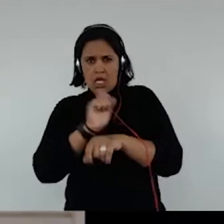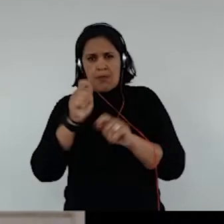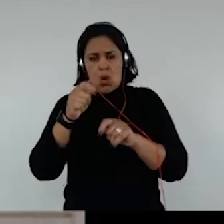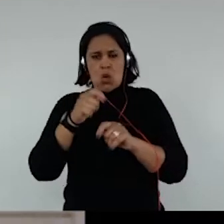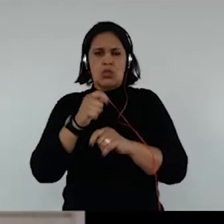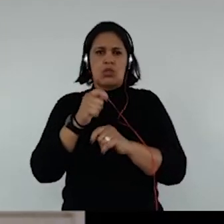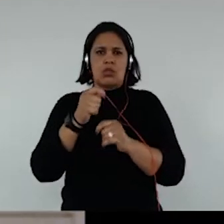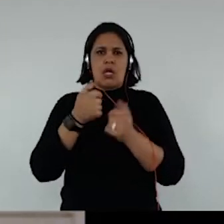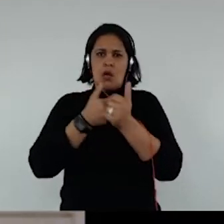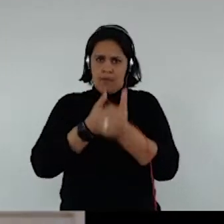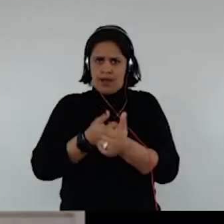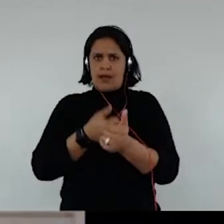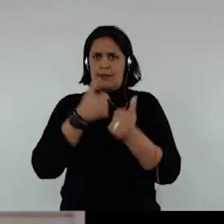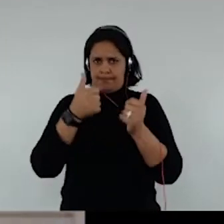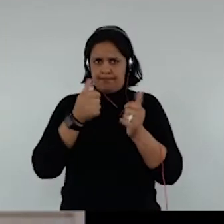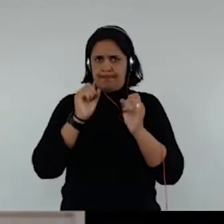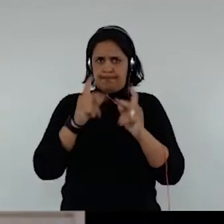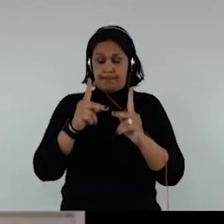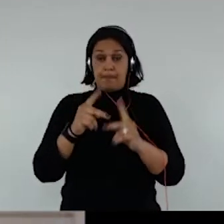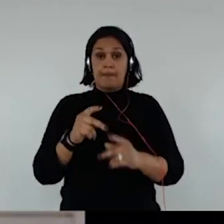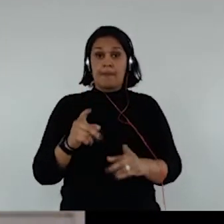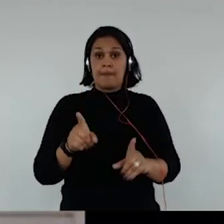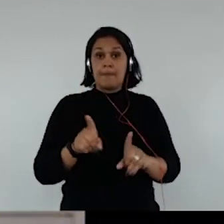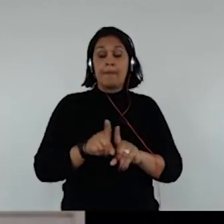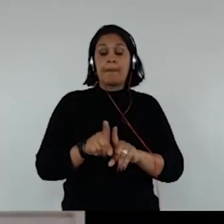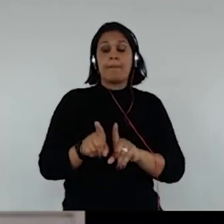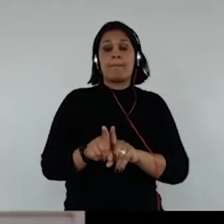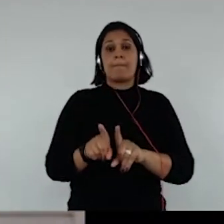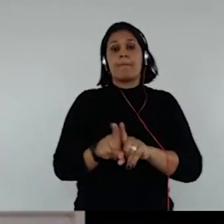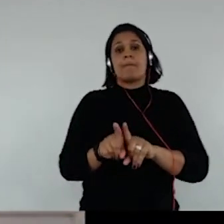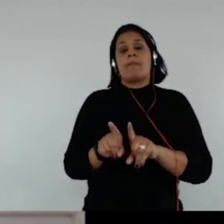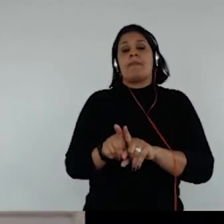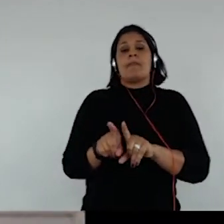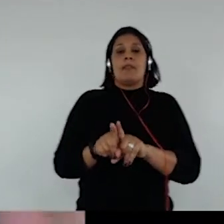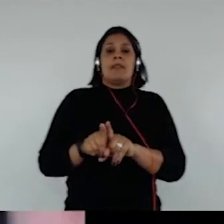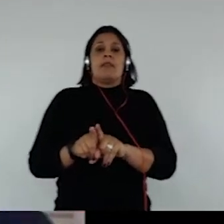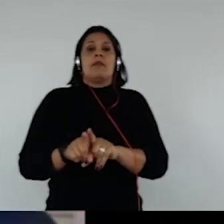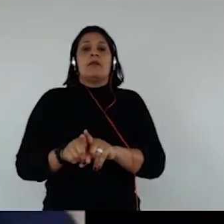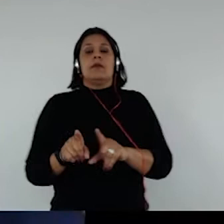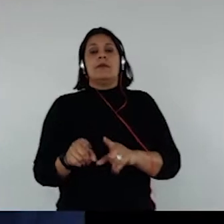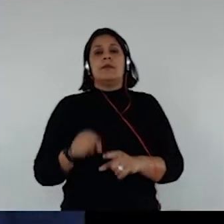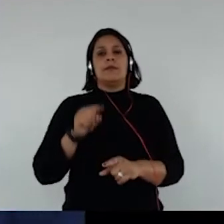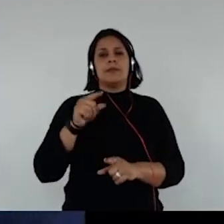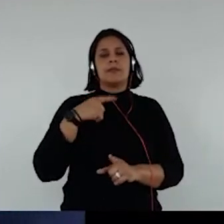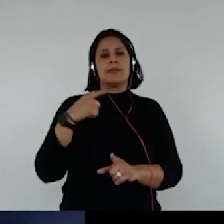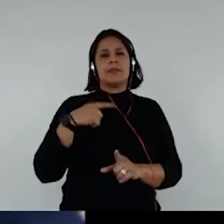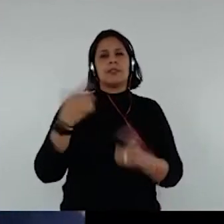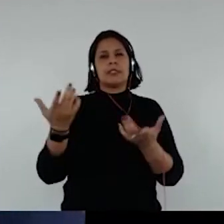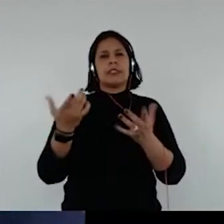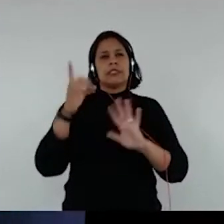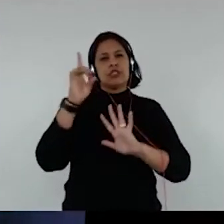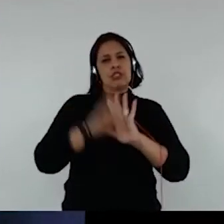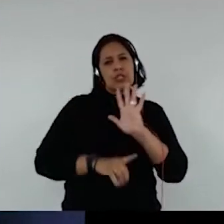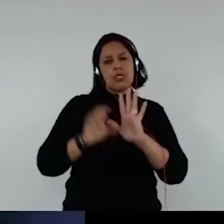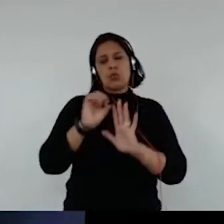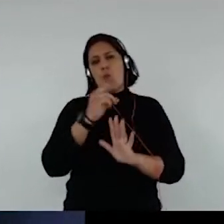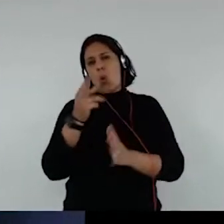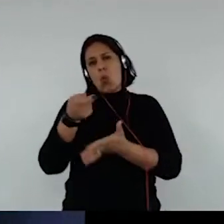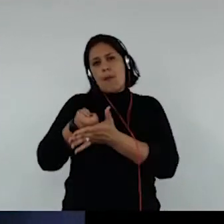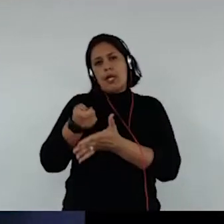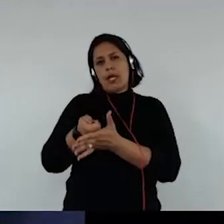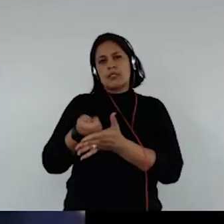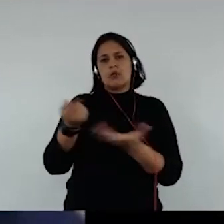hoje de remédio e, por final, a indagação desse suposto direito, dever de renegociar,